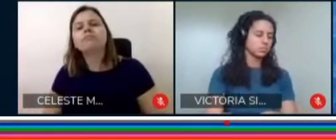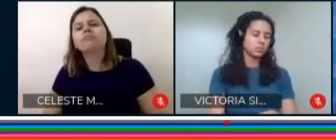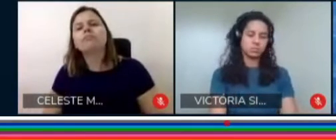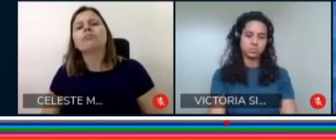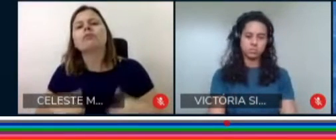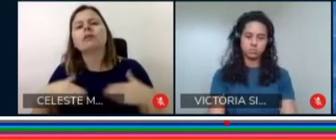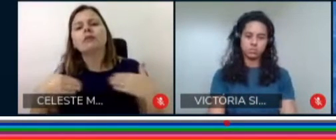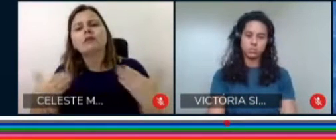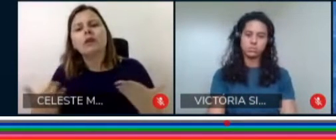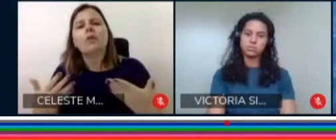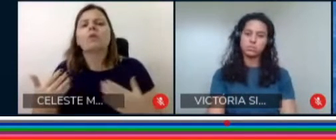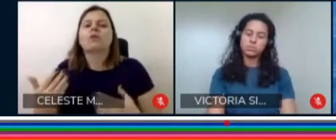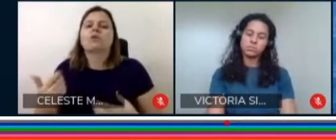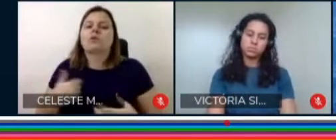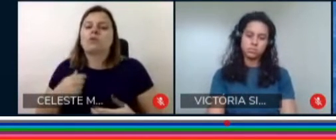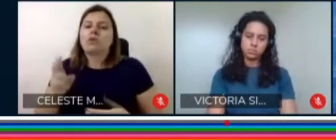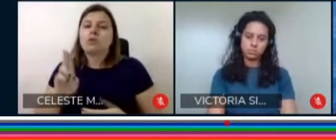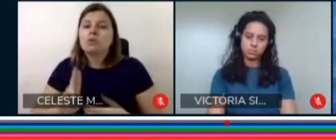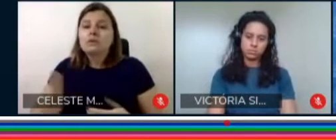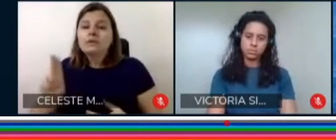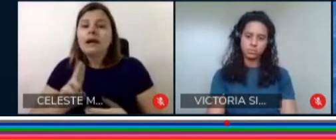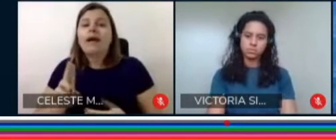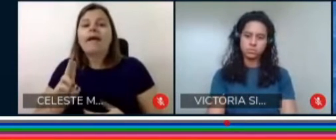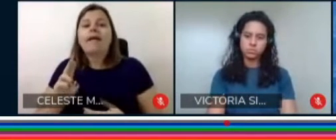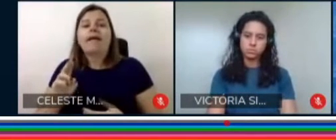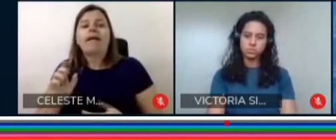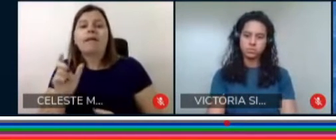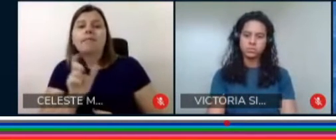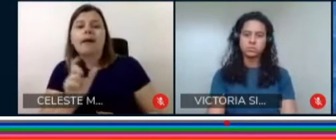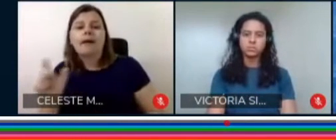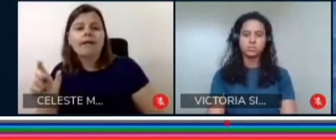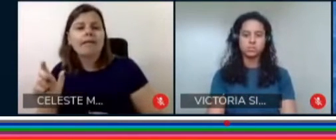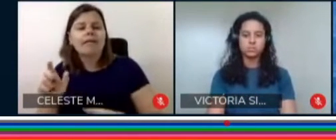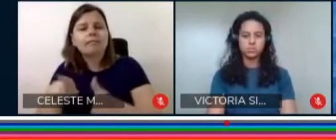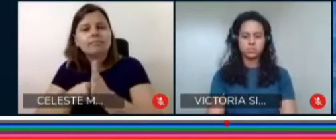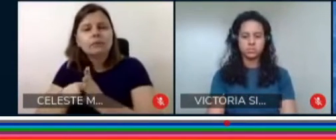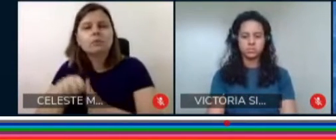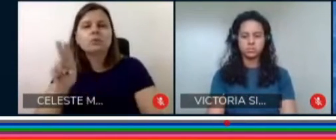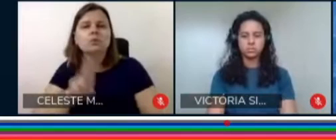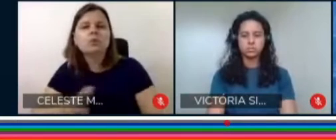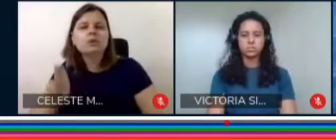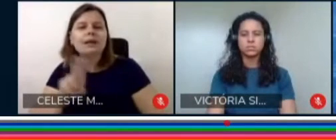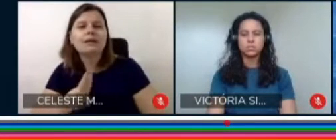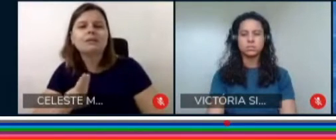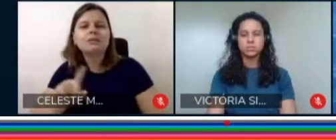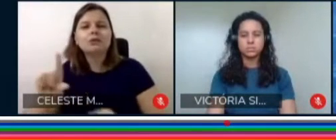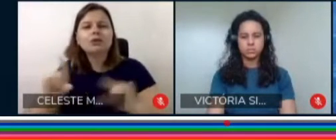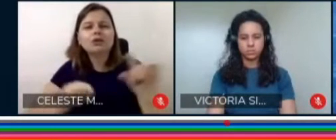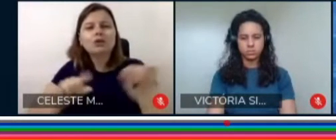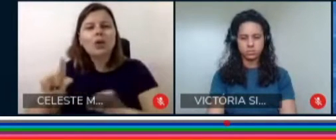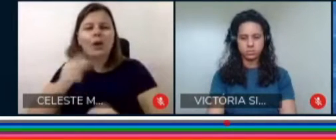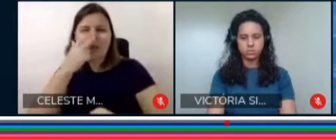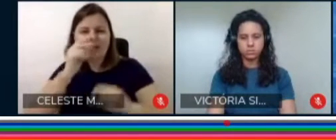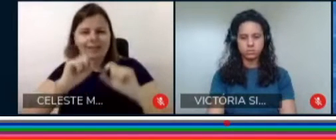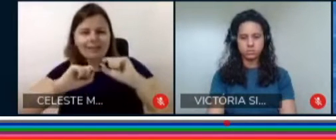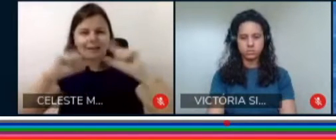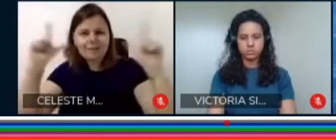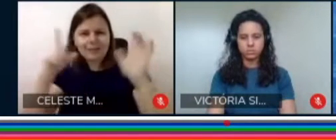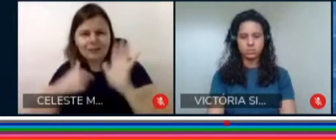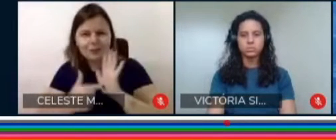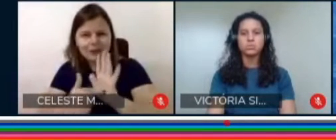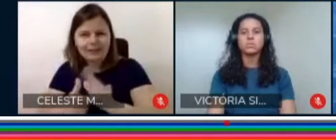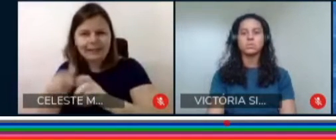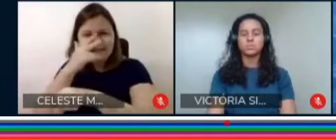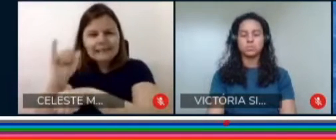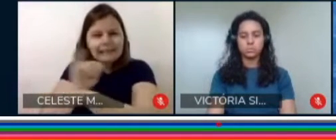com termos de pesquisa, usando operadores booleanos, né, ou outros operadores, como eu mostrei de manhã, para